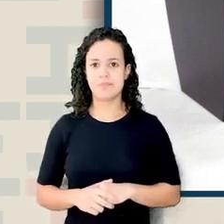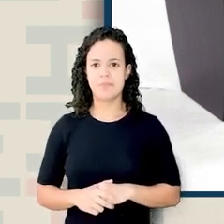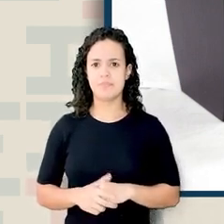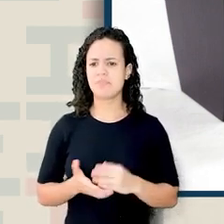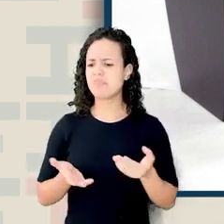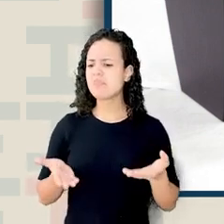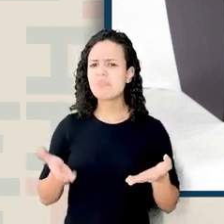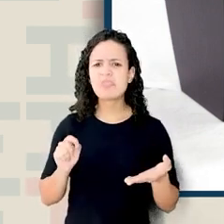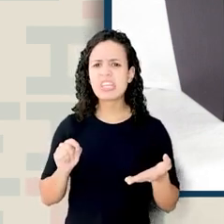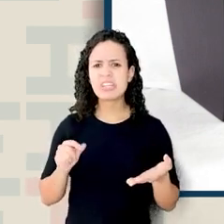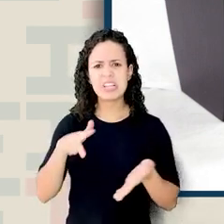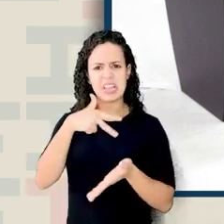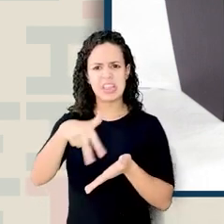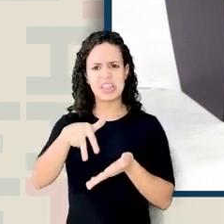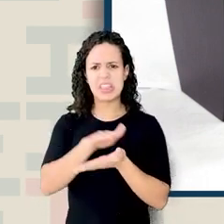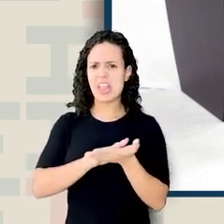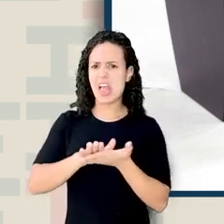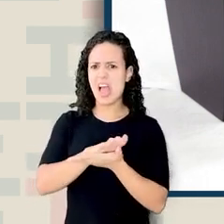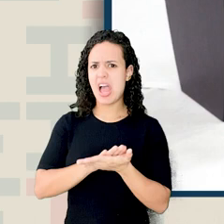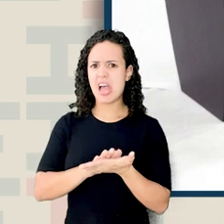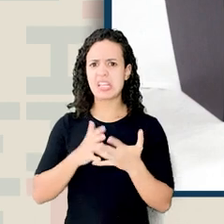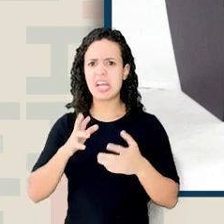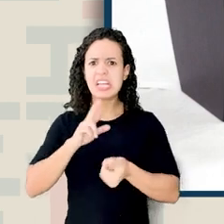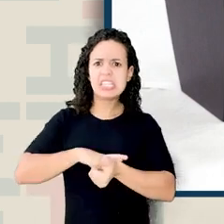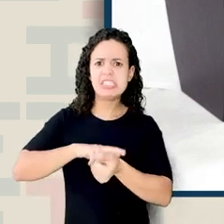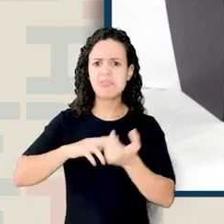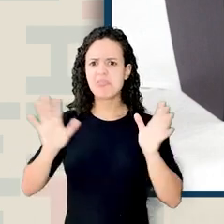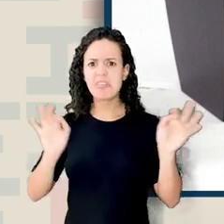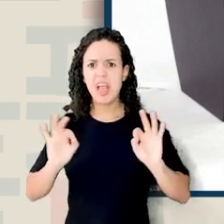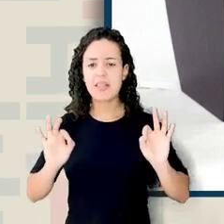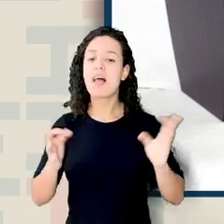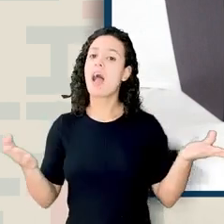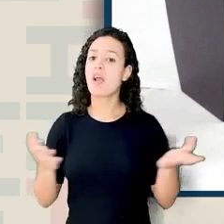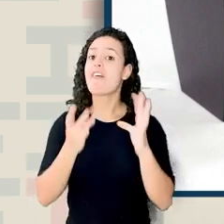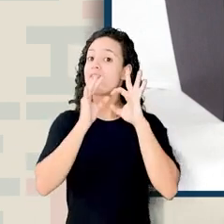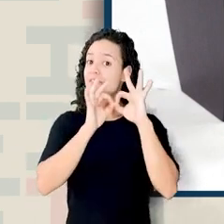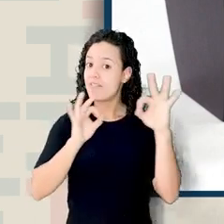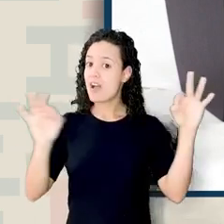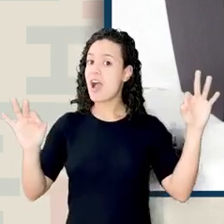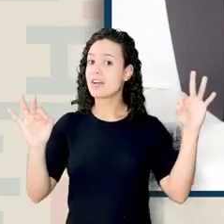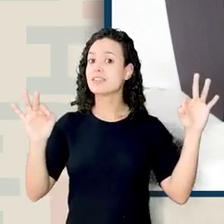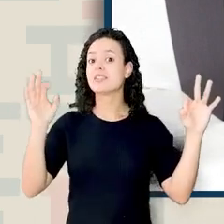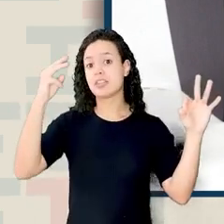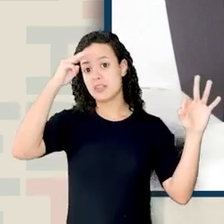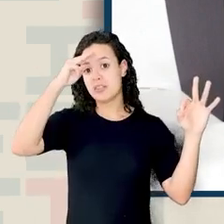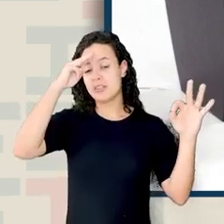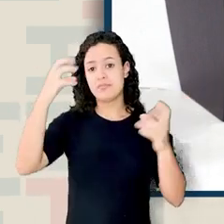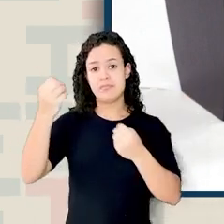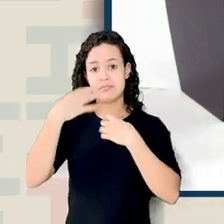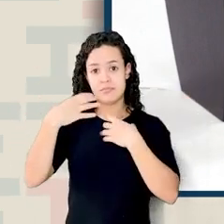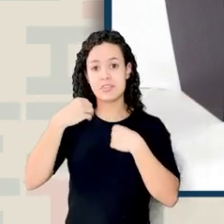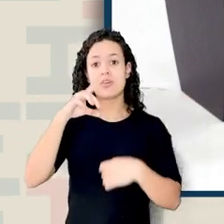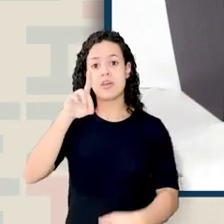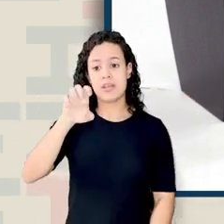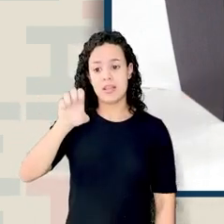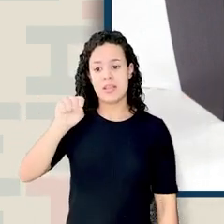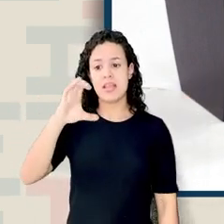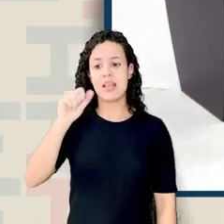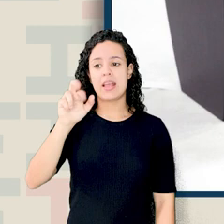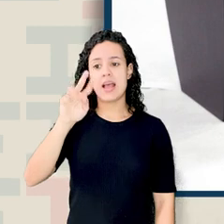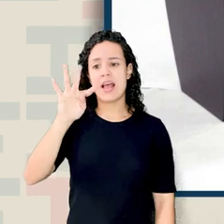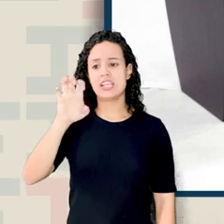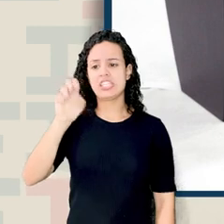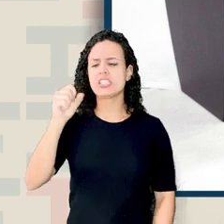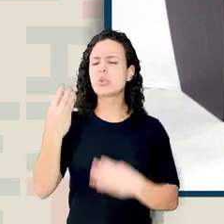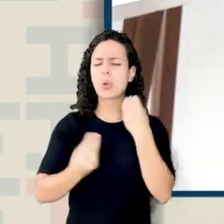E isso não tem balanço, isso não tem swing. Colocando a frase aprendida pelo nosso griot Descartes Gadelha. Como